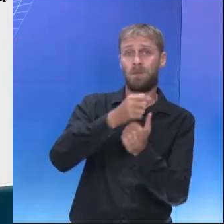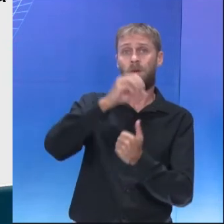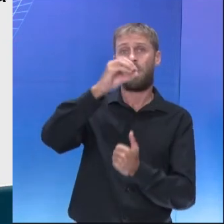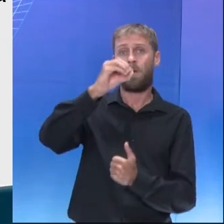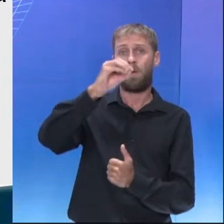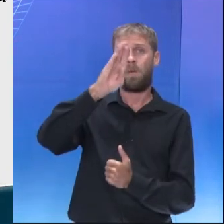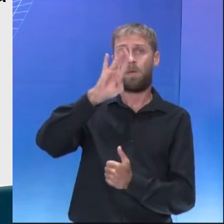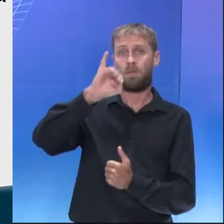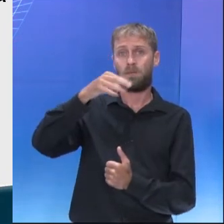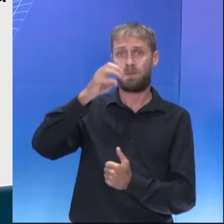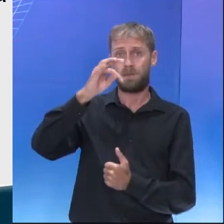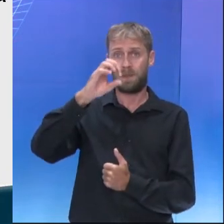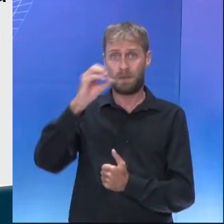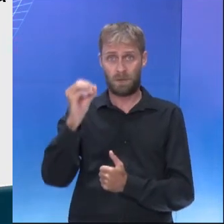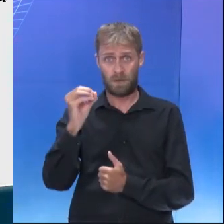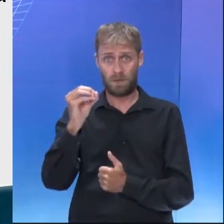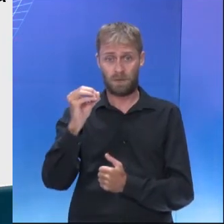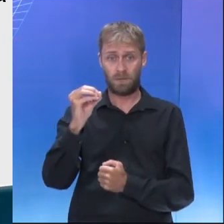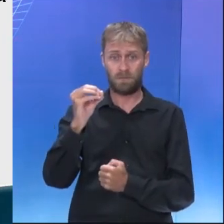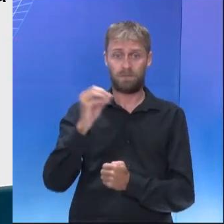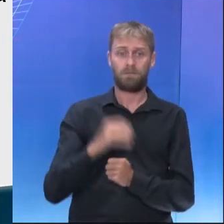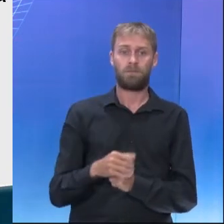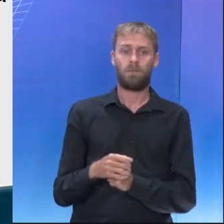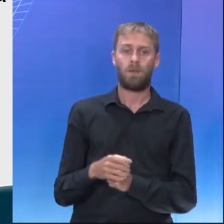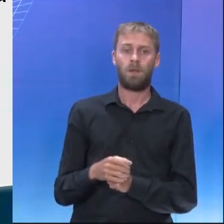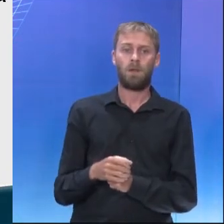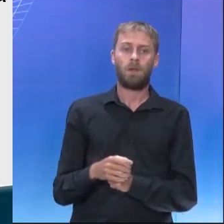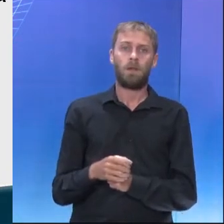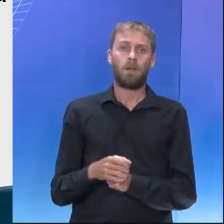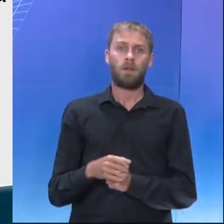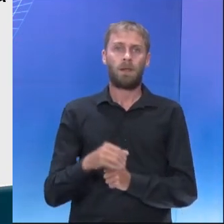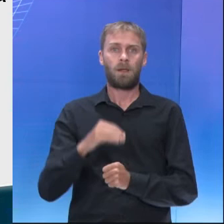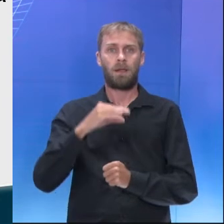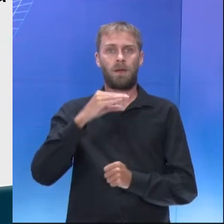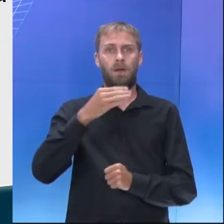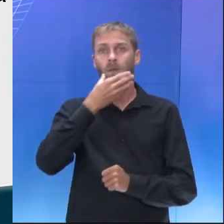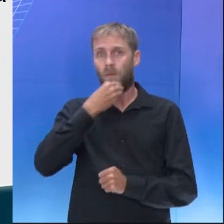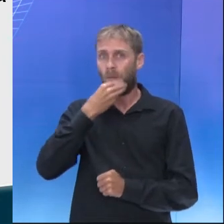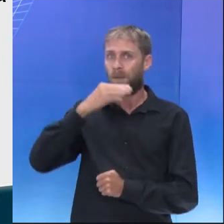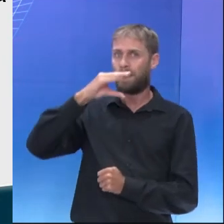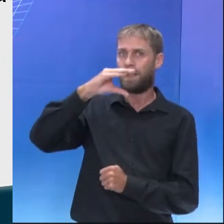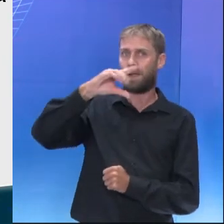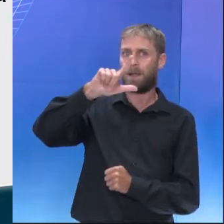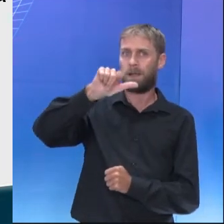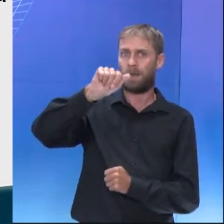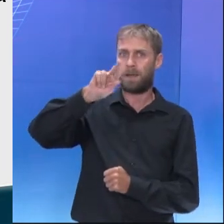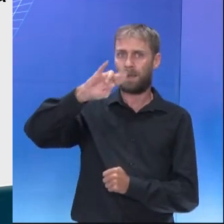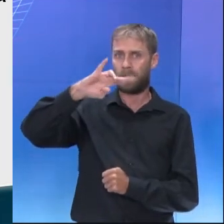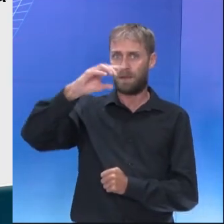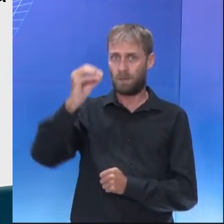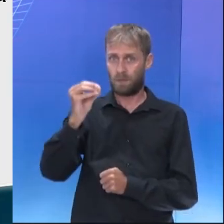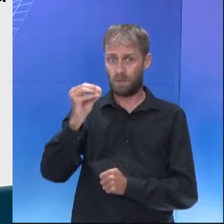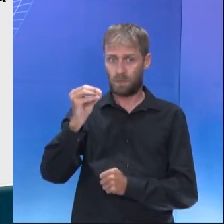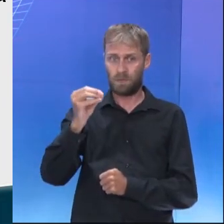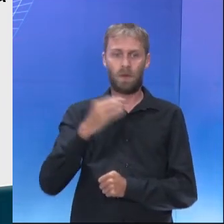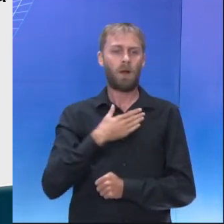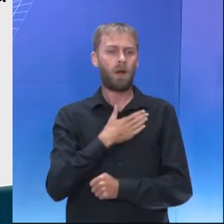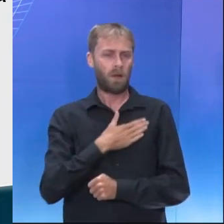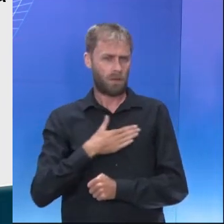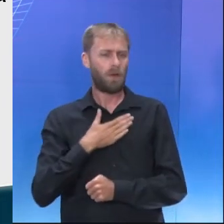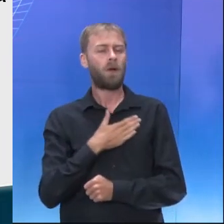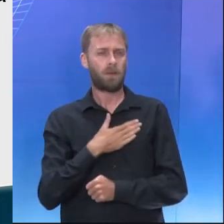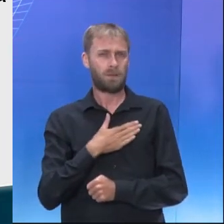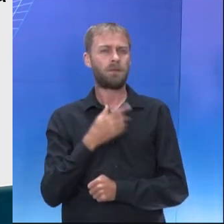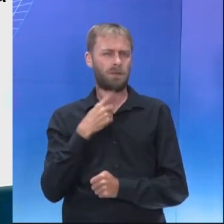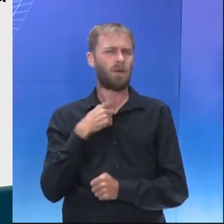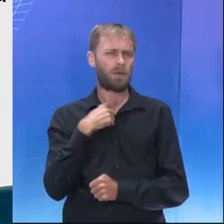não é isso? Que é o Cláudio likes eating coconut oil. O